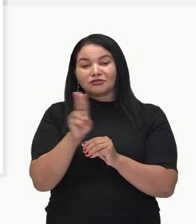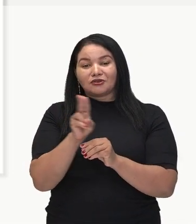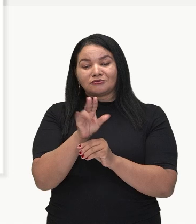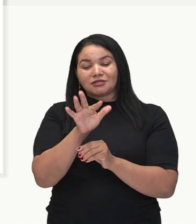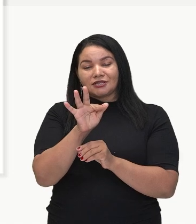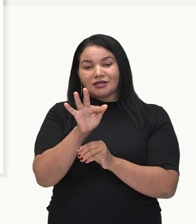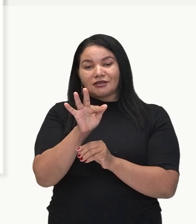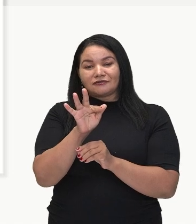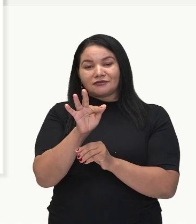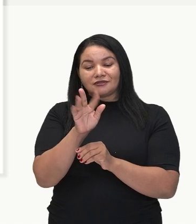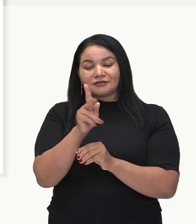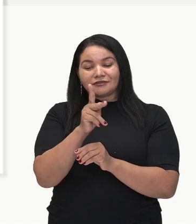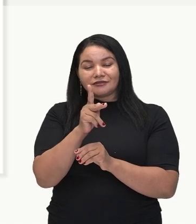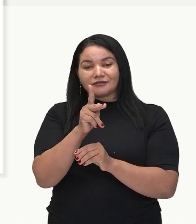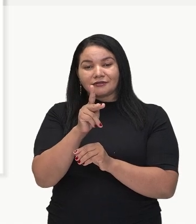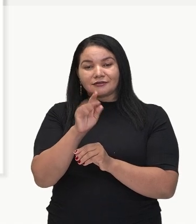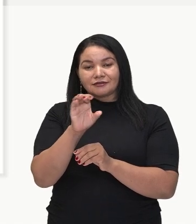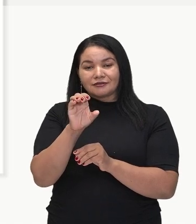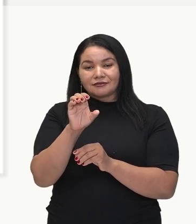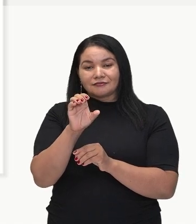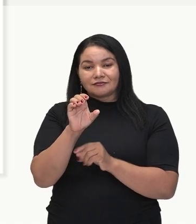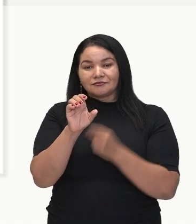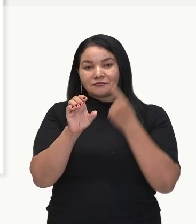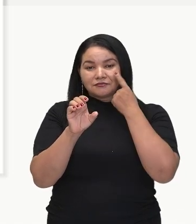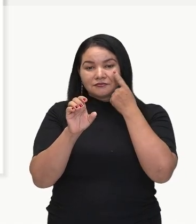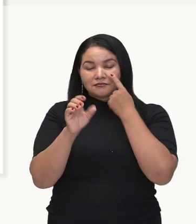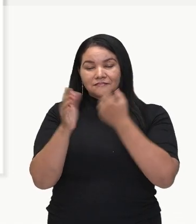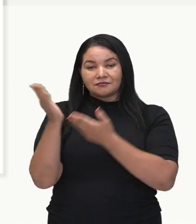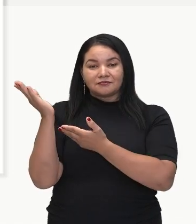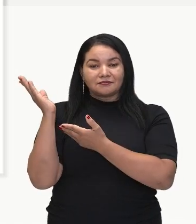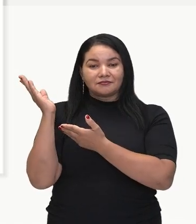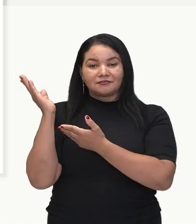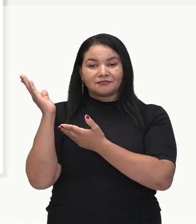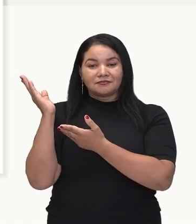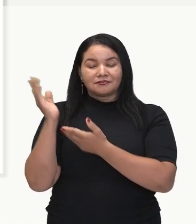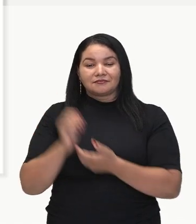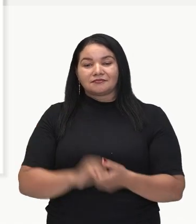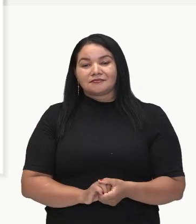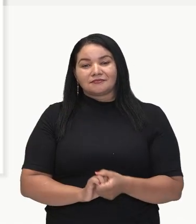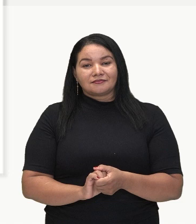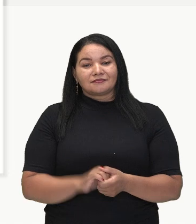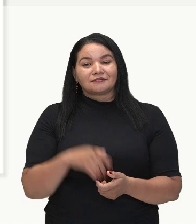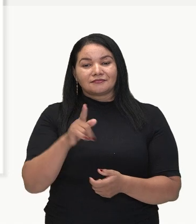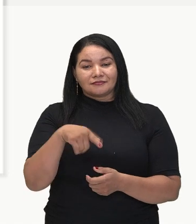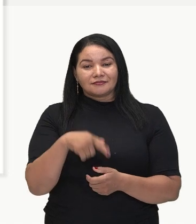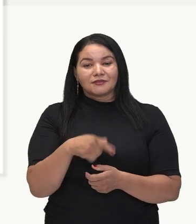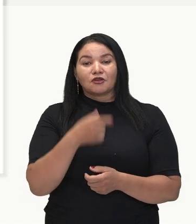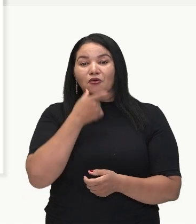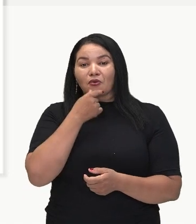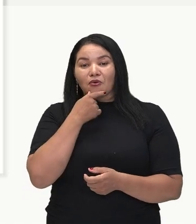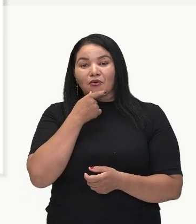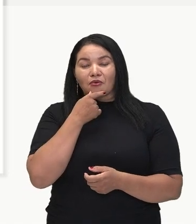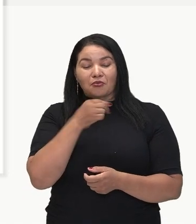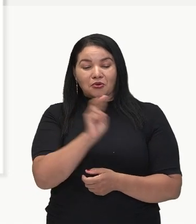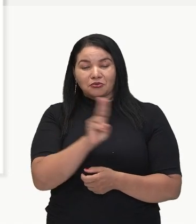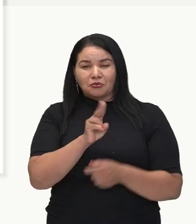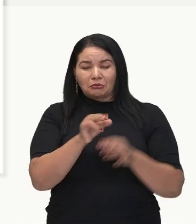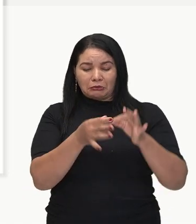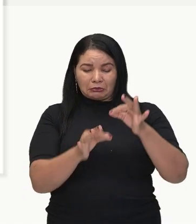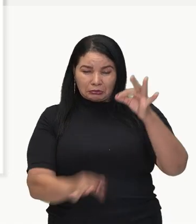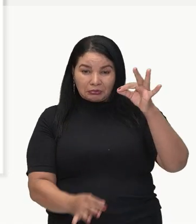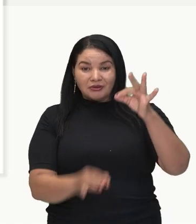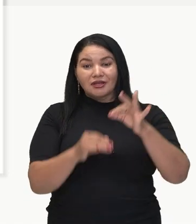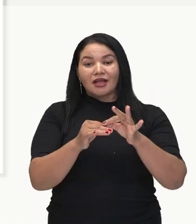grande, justamente fazendo uma abreviatura. Fernando Henrique Cardoso virou